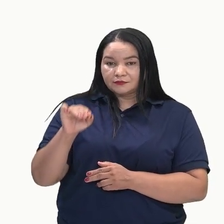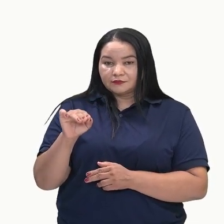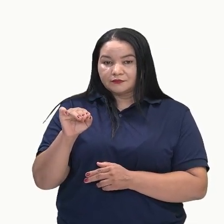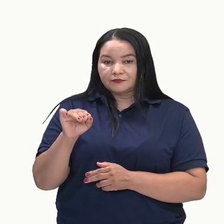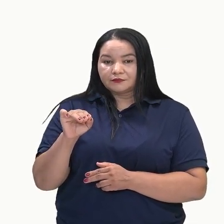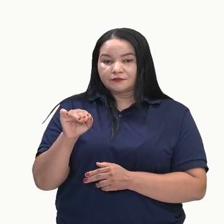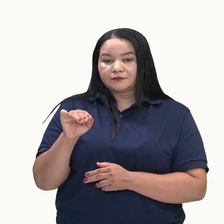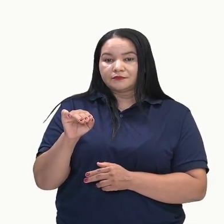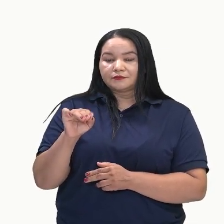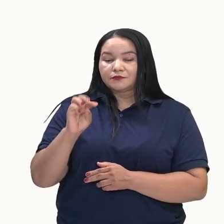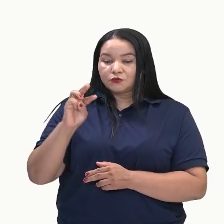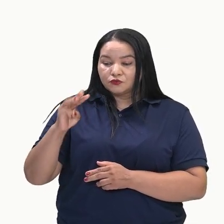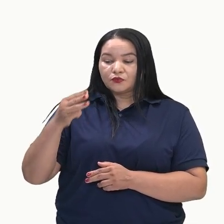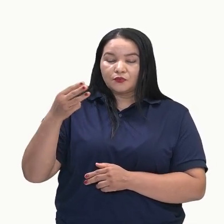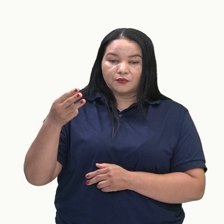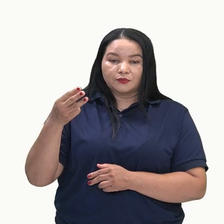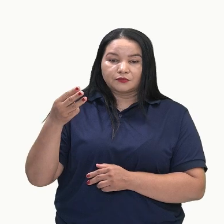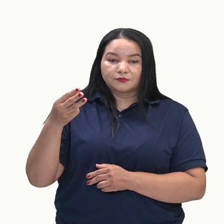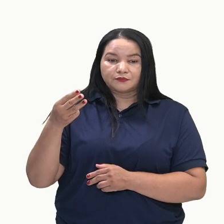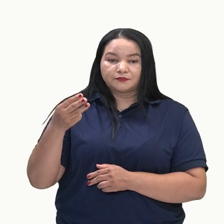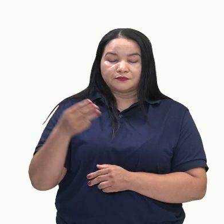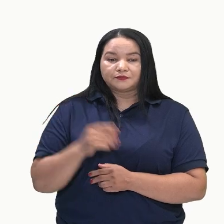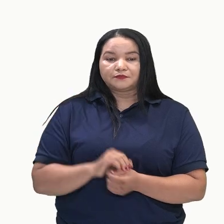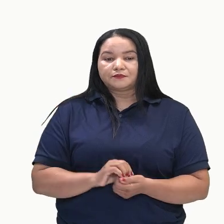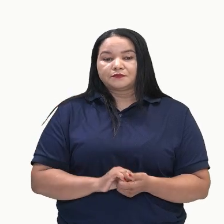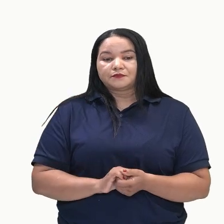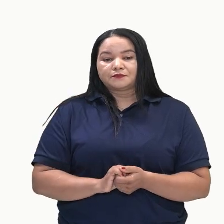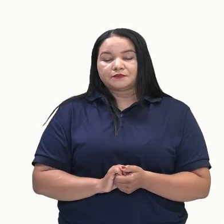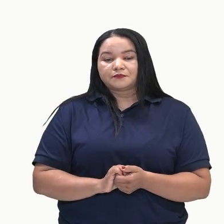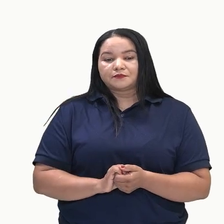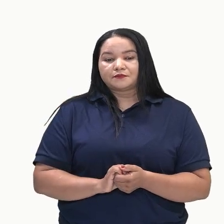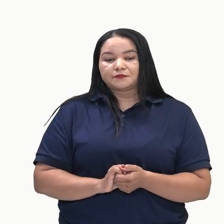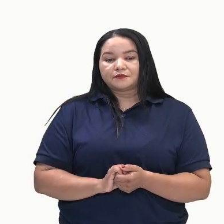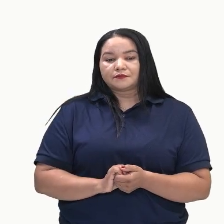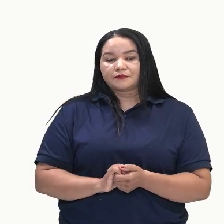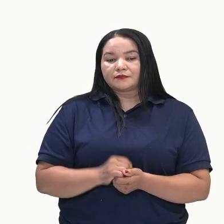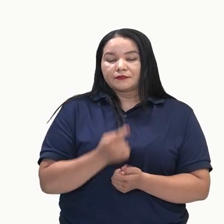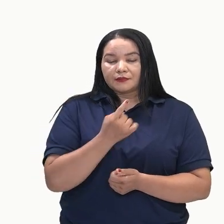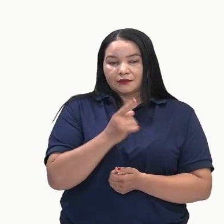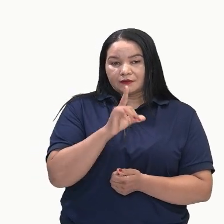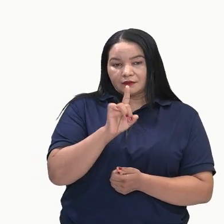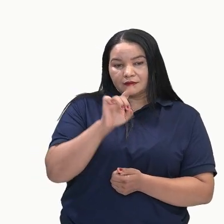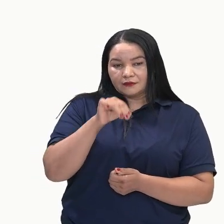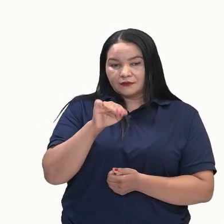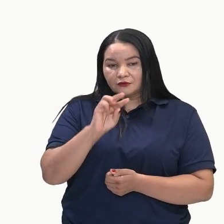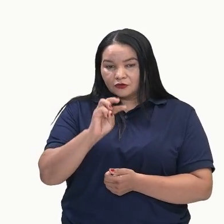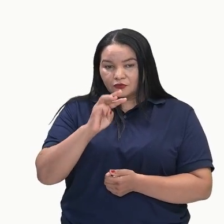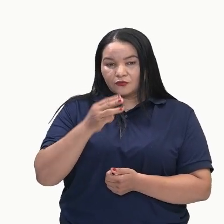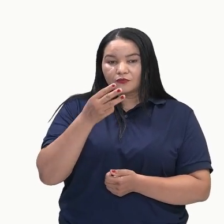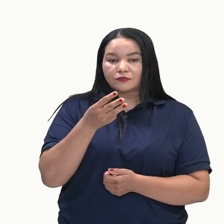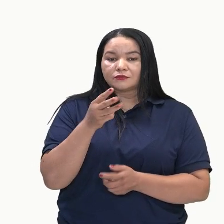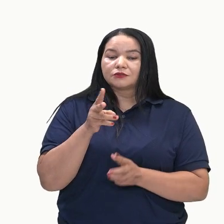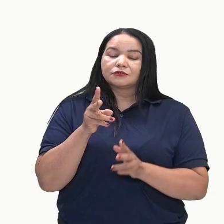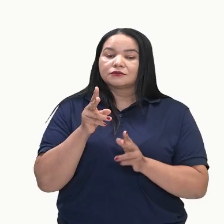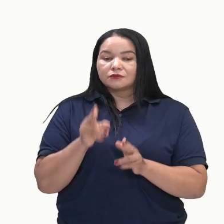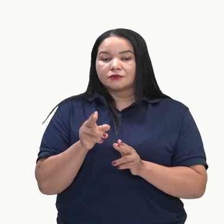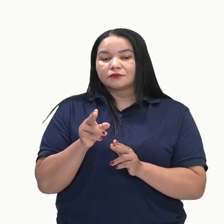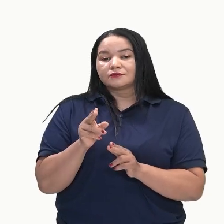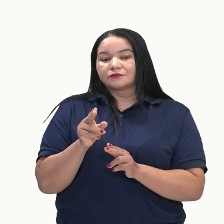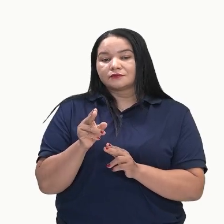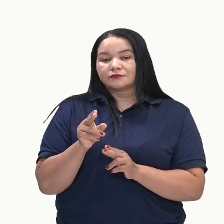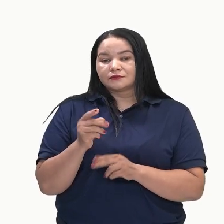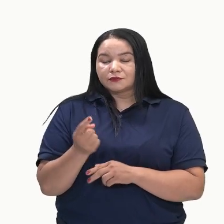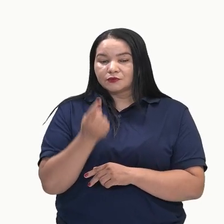centímetros cúbicos. E ali, 1 decímetro cúbico é igual a